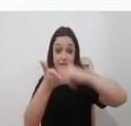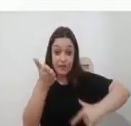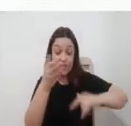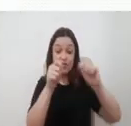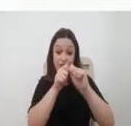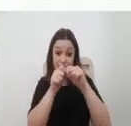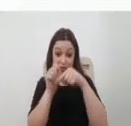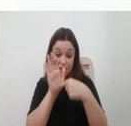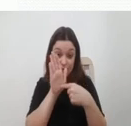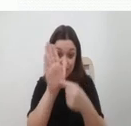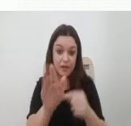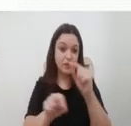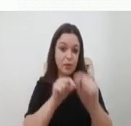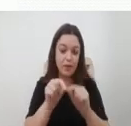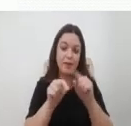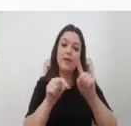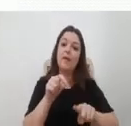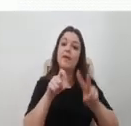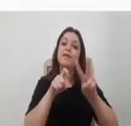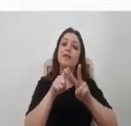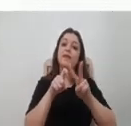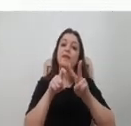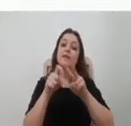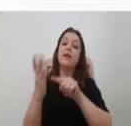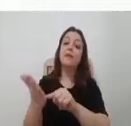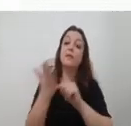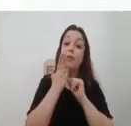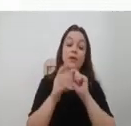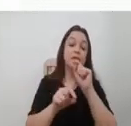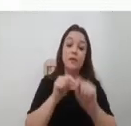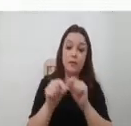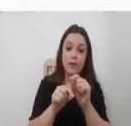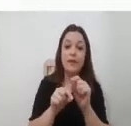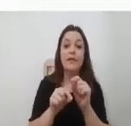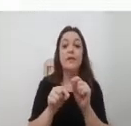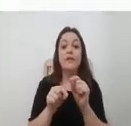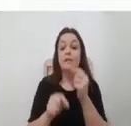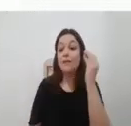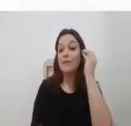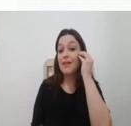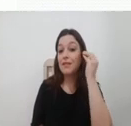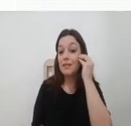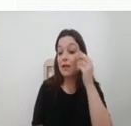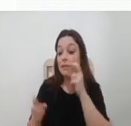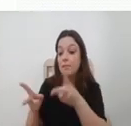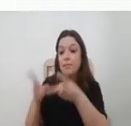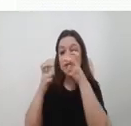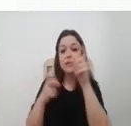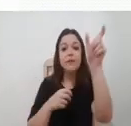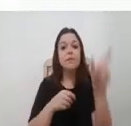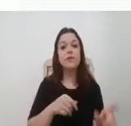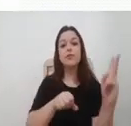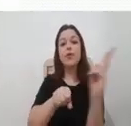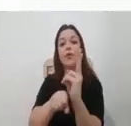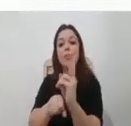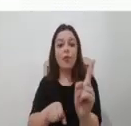ficha foi elaborada com a intenção de que os médicos veterinários usassem na clínica para tentar